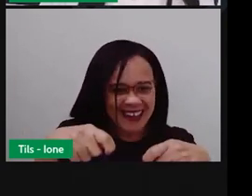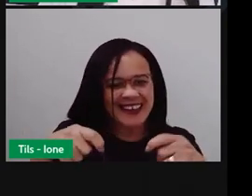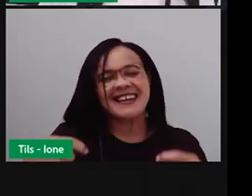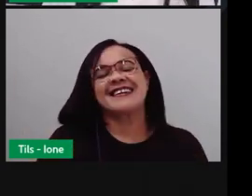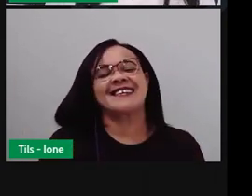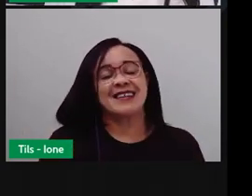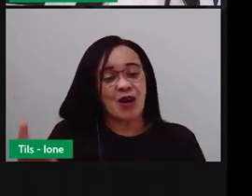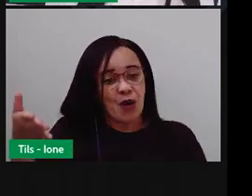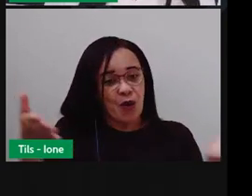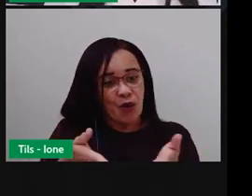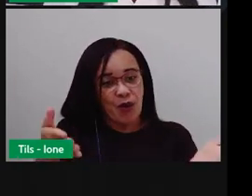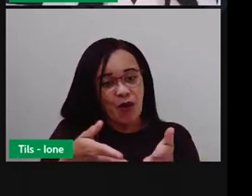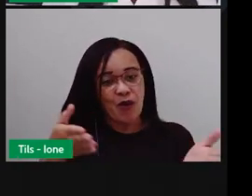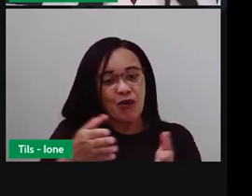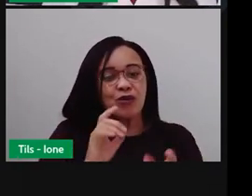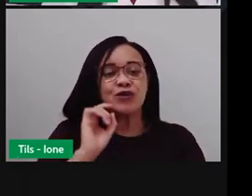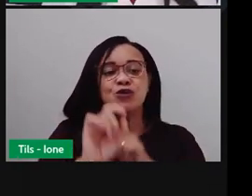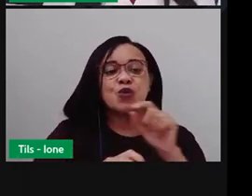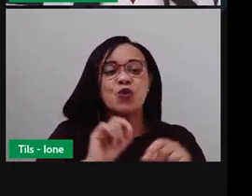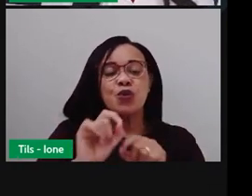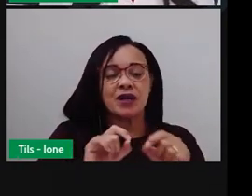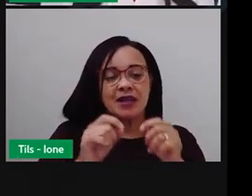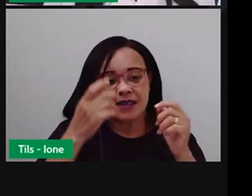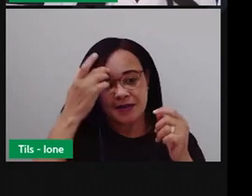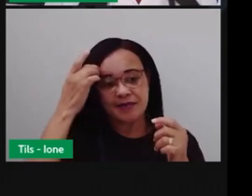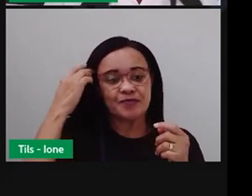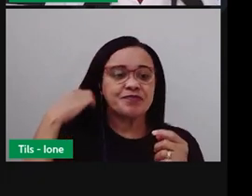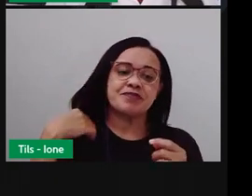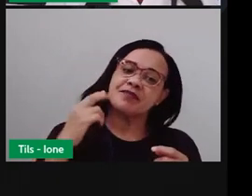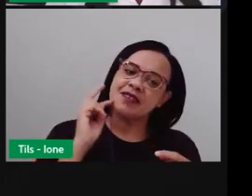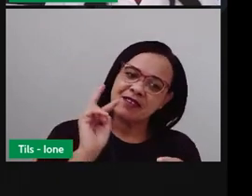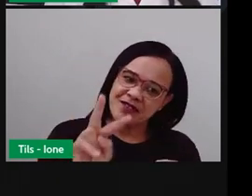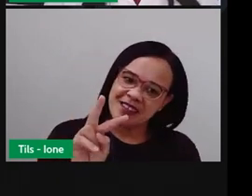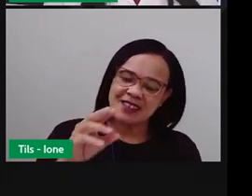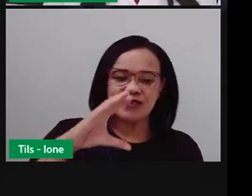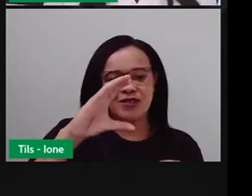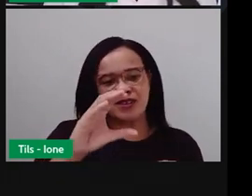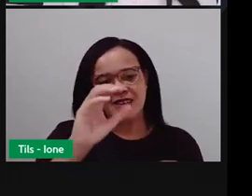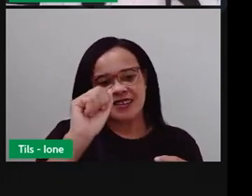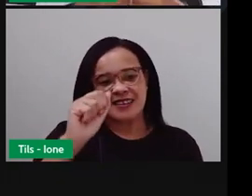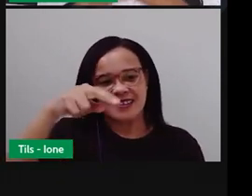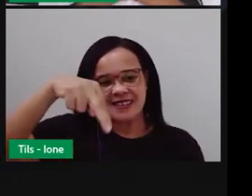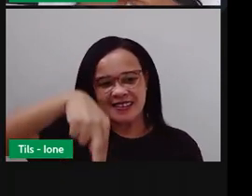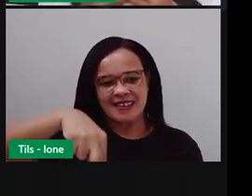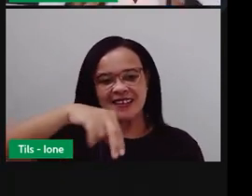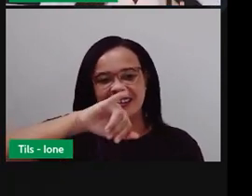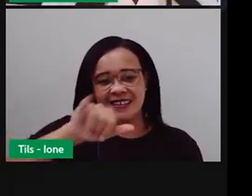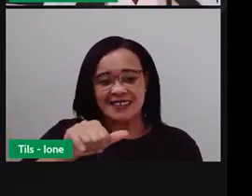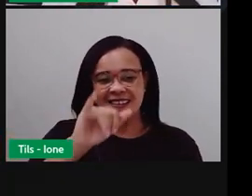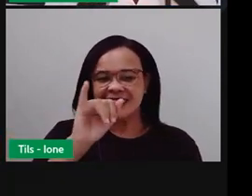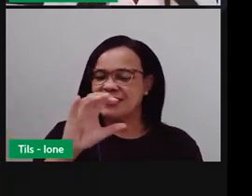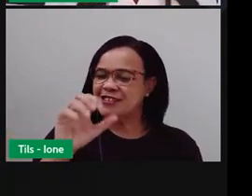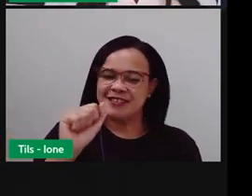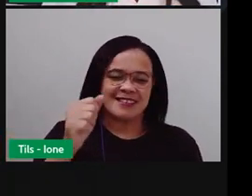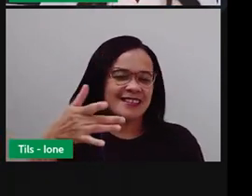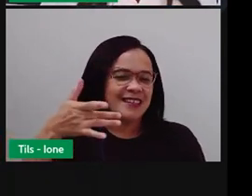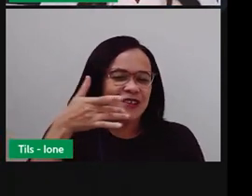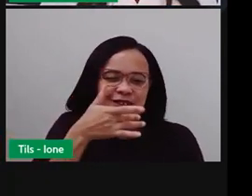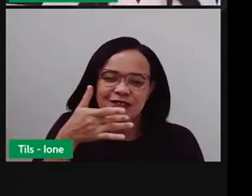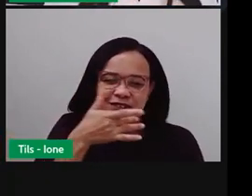Então, a gente vai ter aí a canjica, que é feita com milho e que é muito